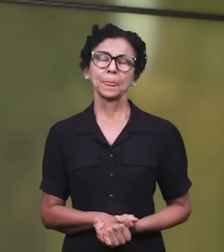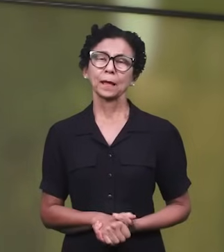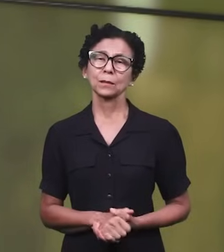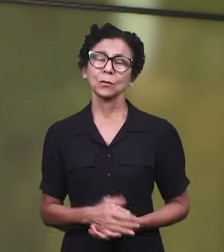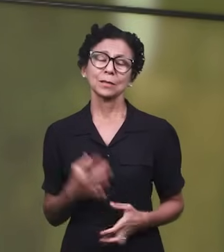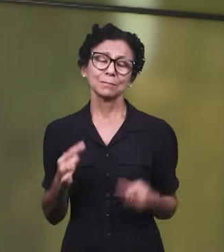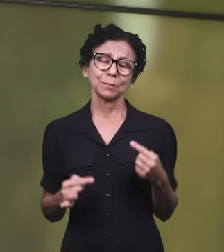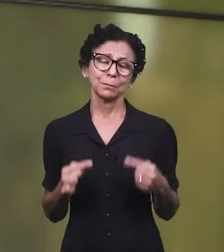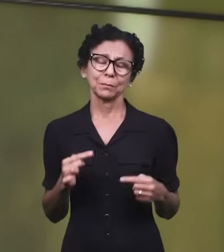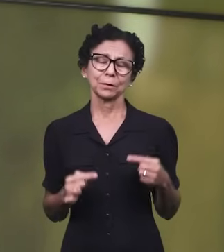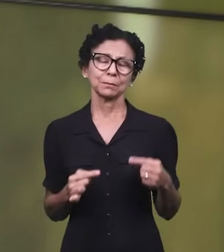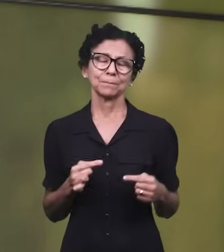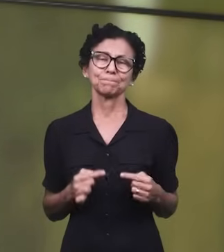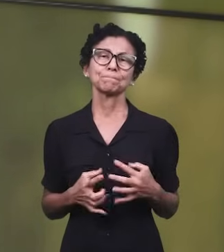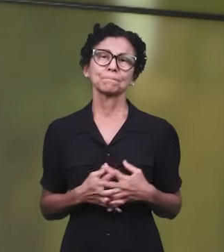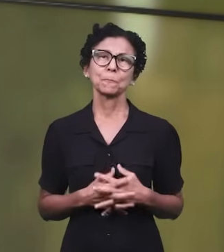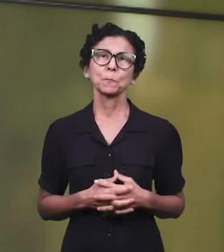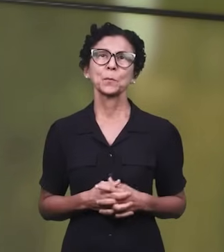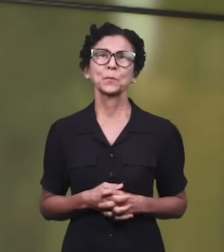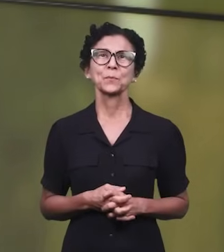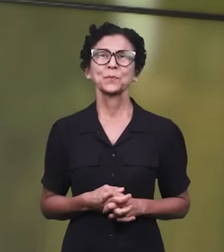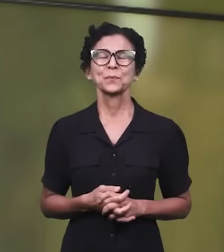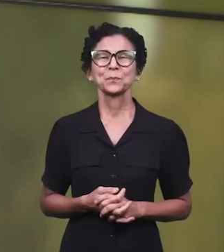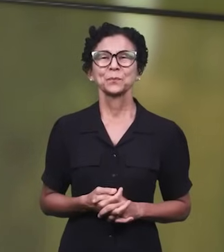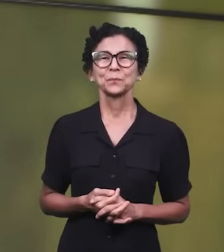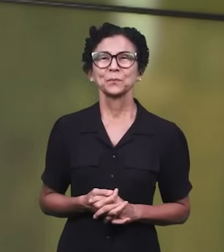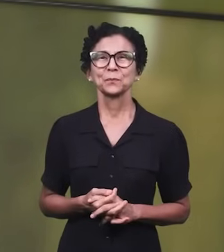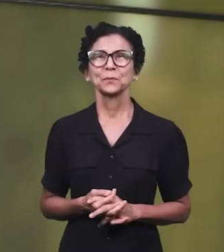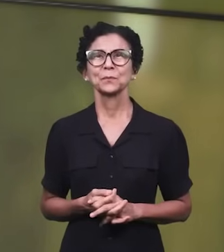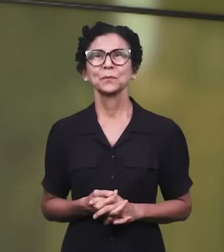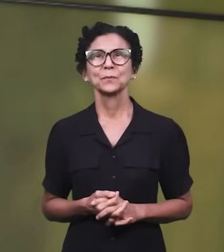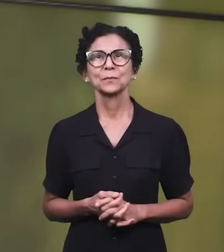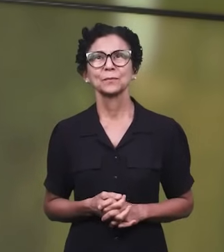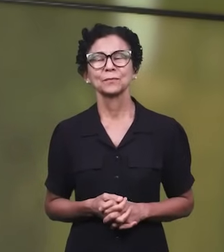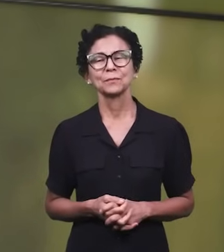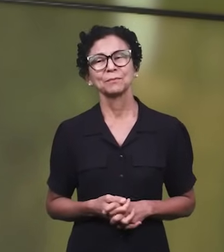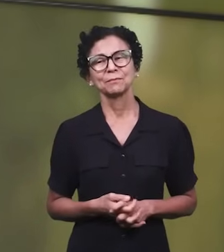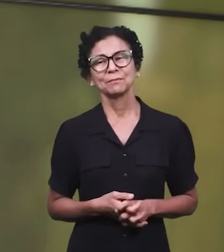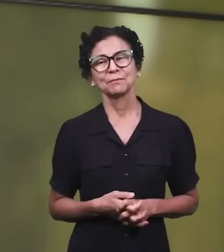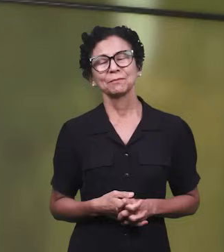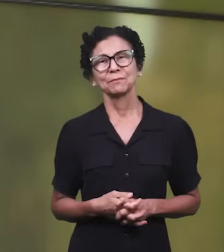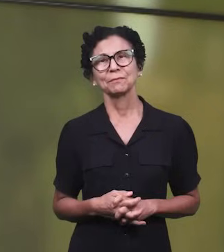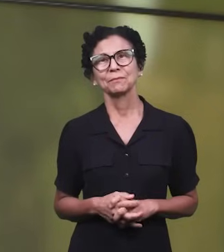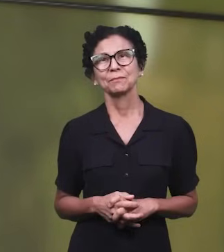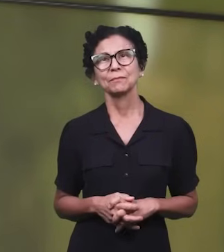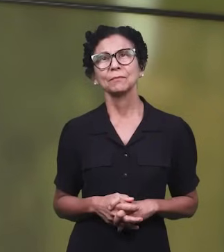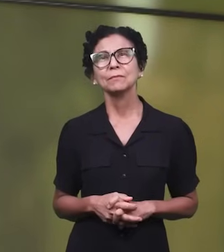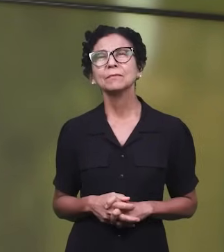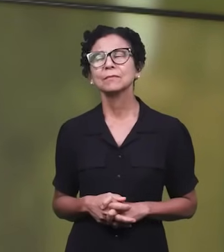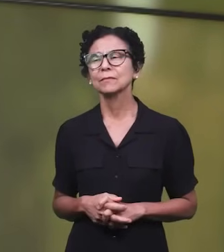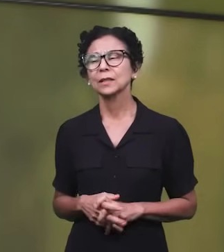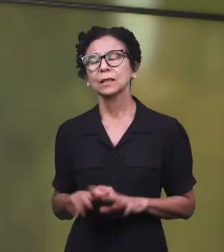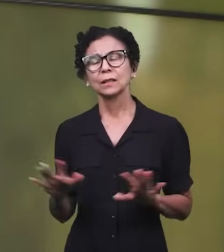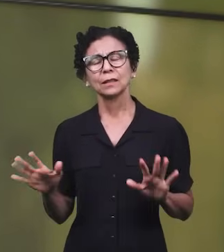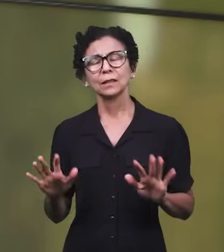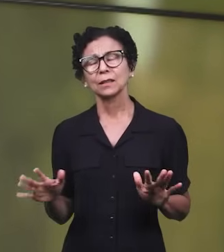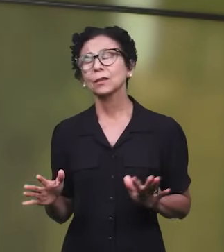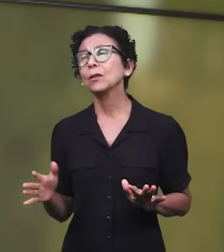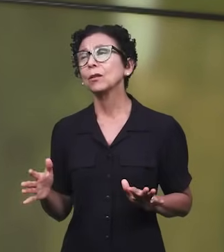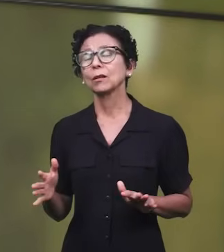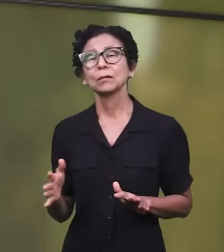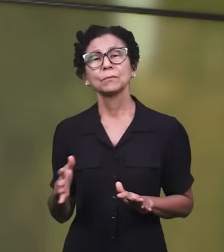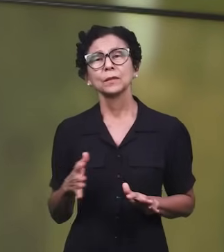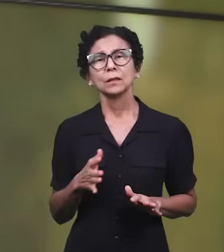muitos conflitos. E a gente vê uma beleza muito grande na Ana como mãe, a gente não vê isso nela, né? Uhum. Não, eu vou dar para o Senhor